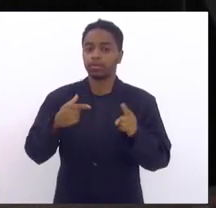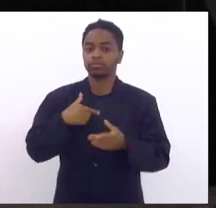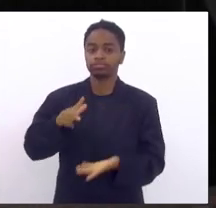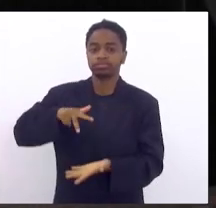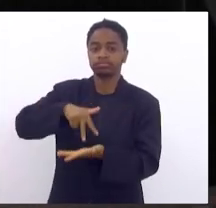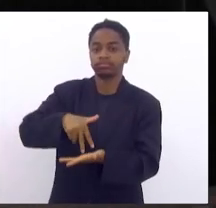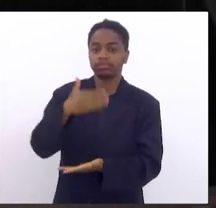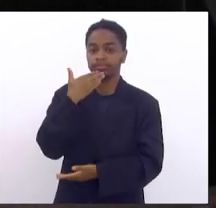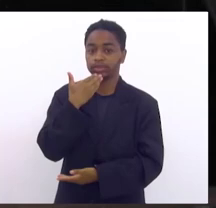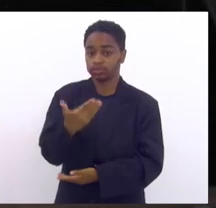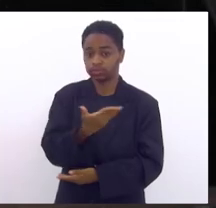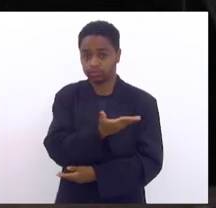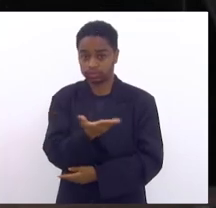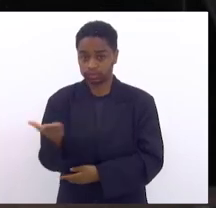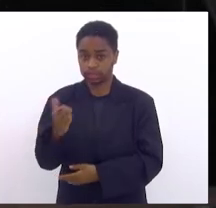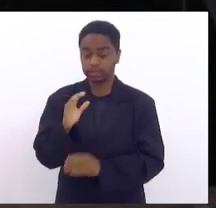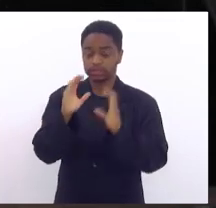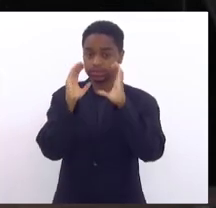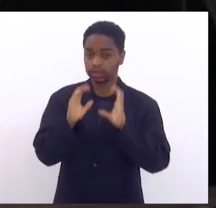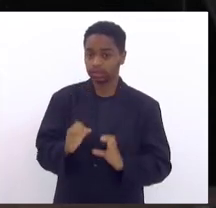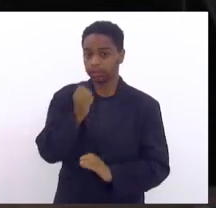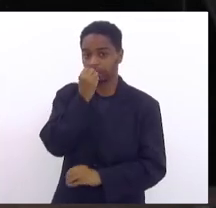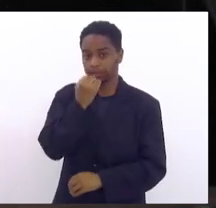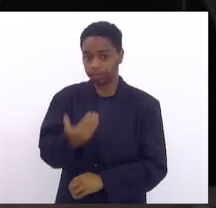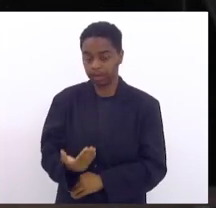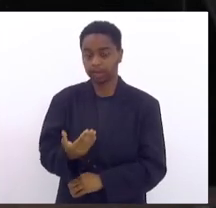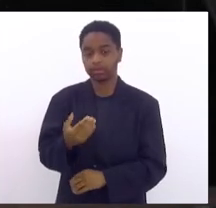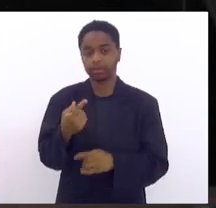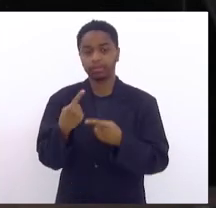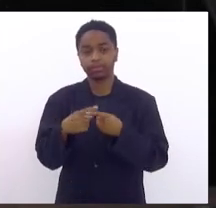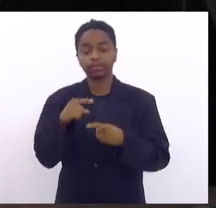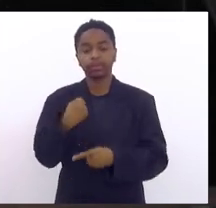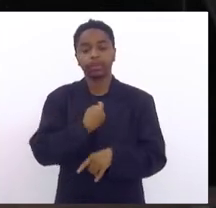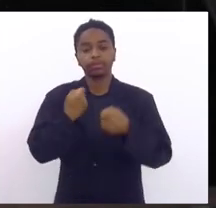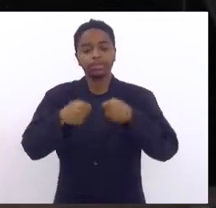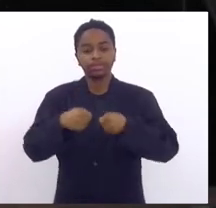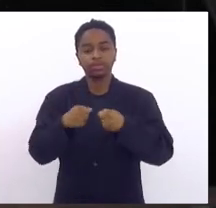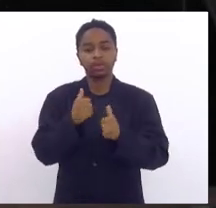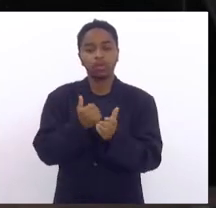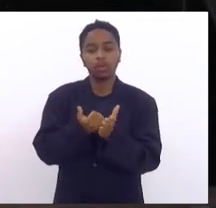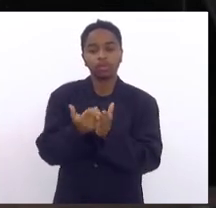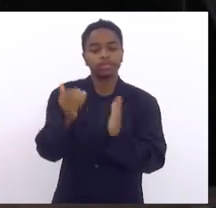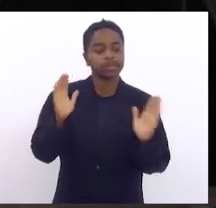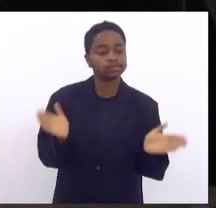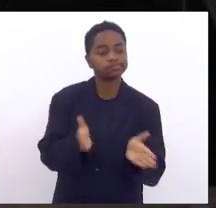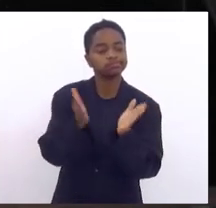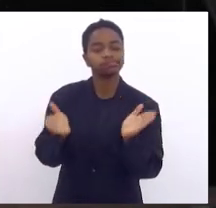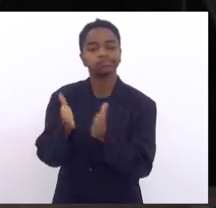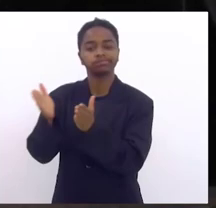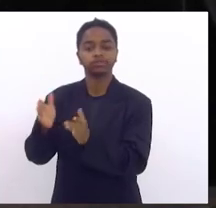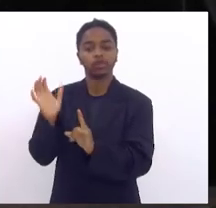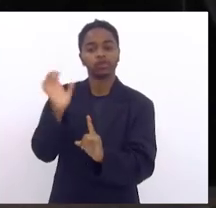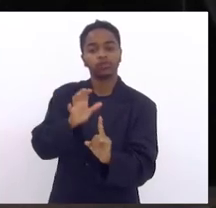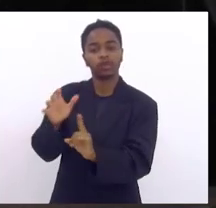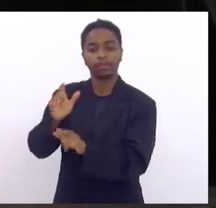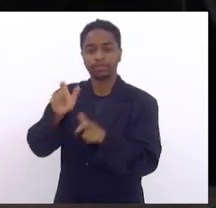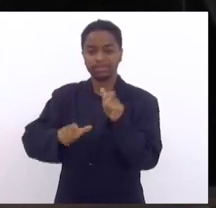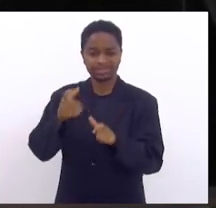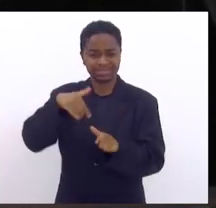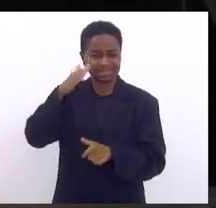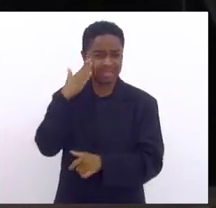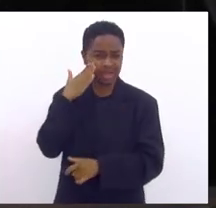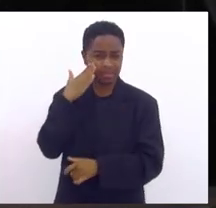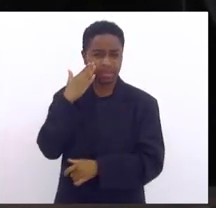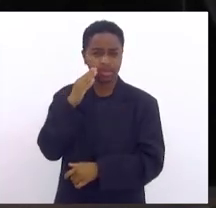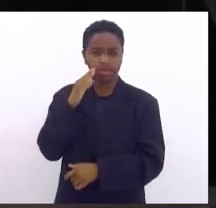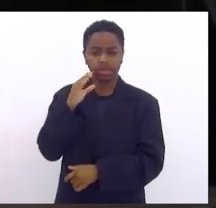pedido. Você, cidadão de bem, que, cara, a gente tem que começar a converter as pessoas. Isso aqui tá parecendo, cara, sabe CrossFit? Quem faz CrossFit